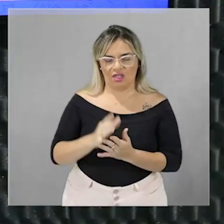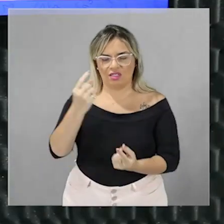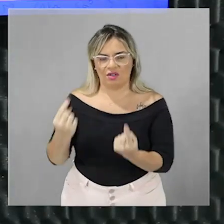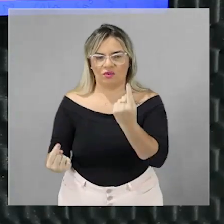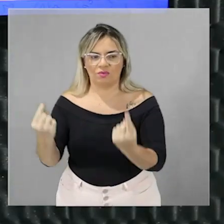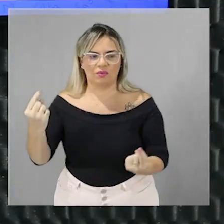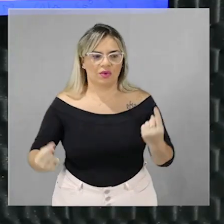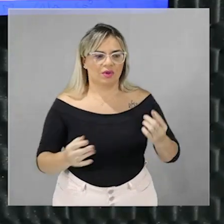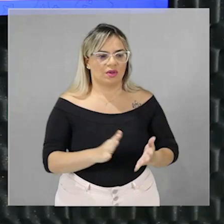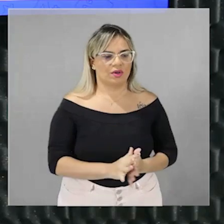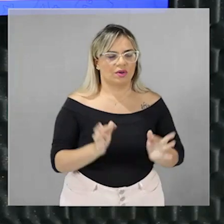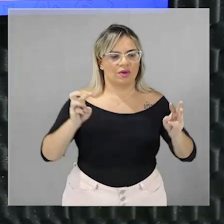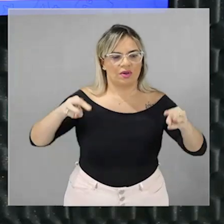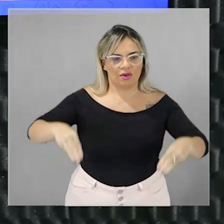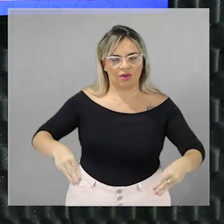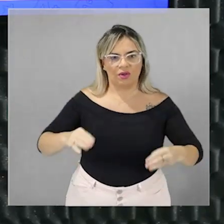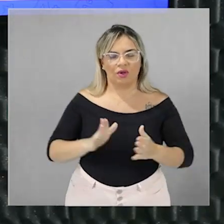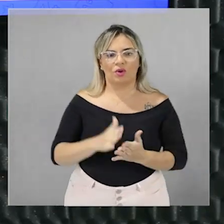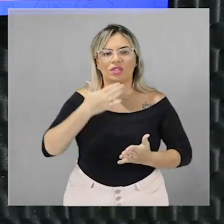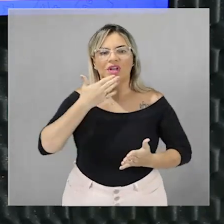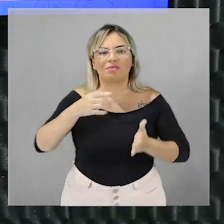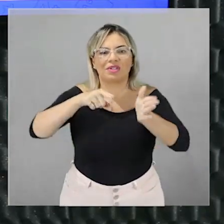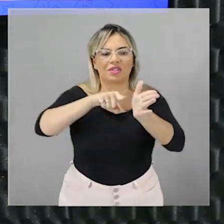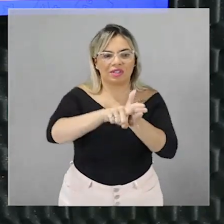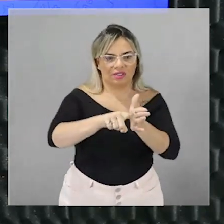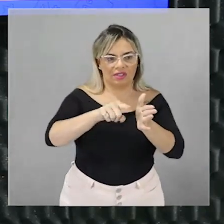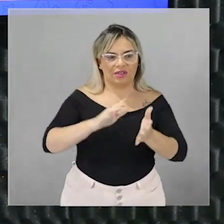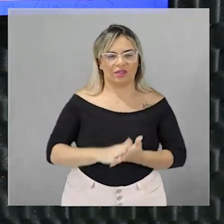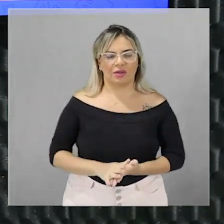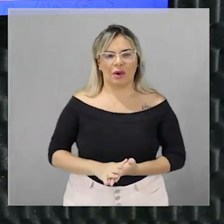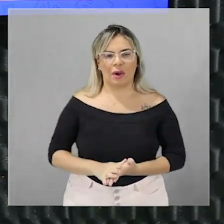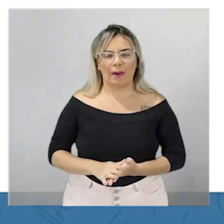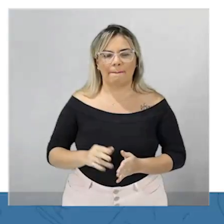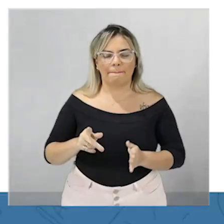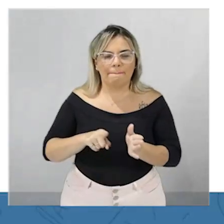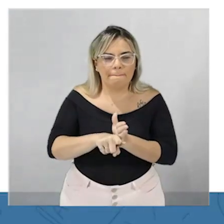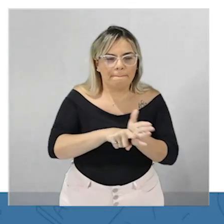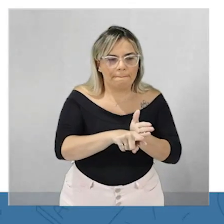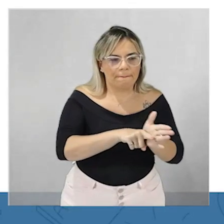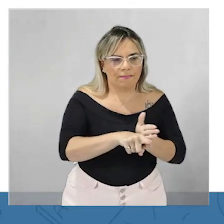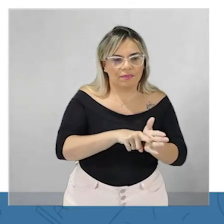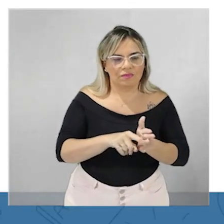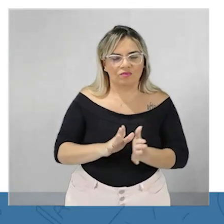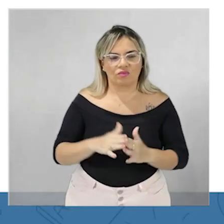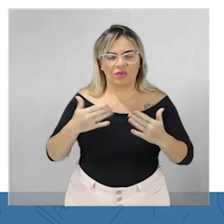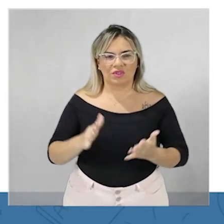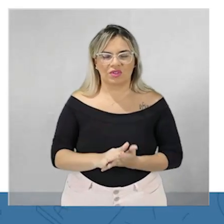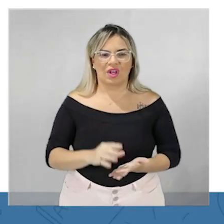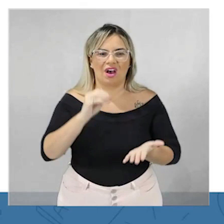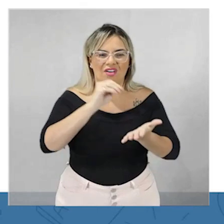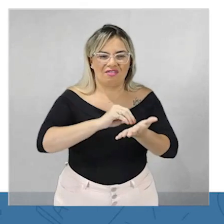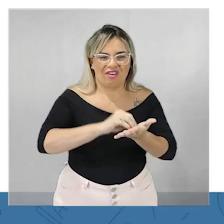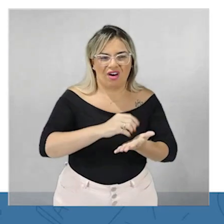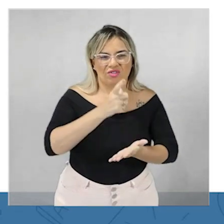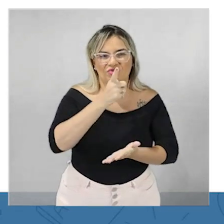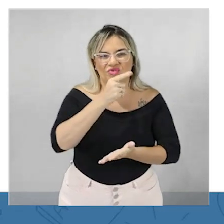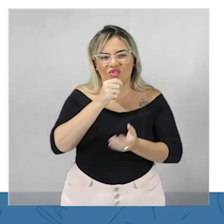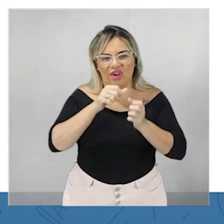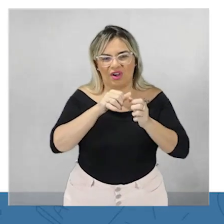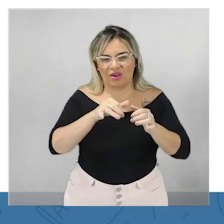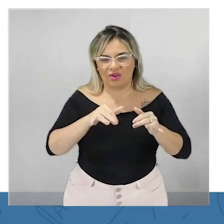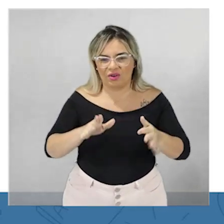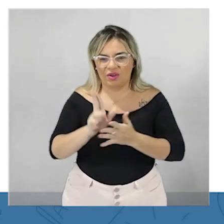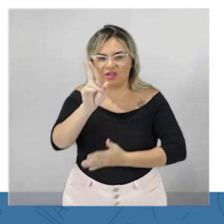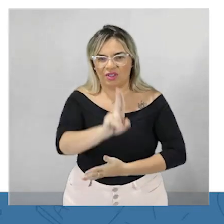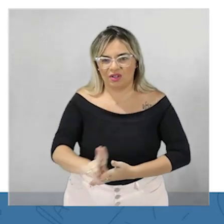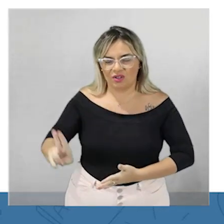E, por último, o comando da questão, que é o que a gente está procurando nesse momento. Ele diz o seguinte, em situações de escassez,